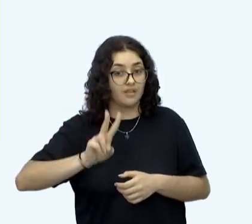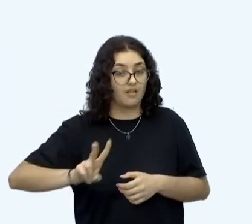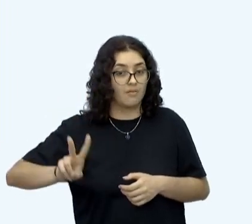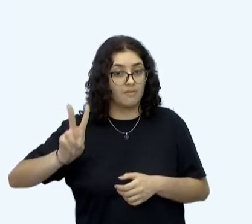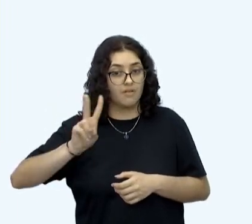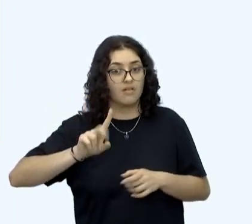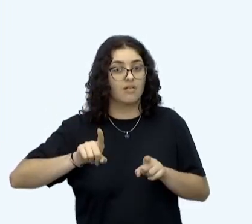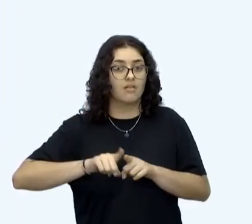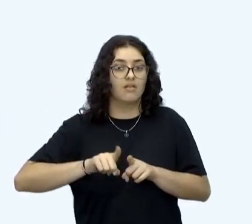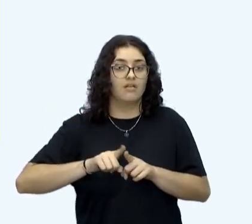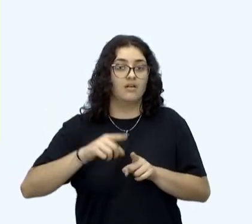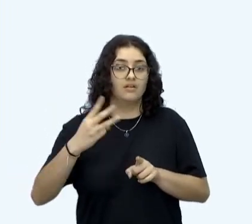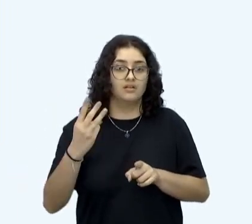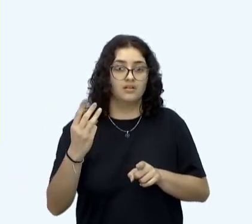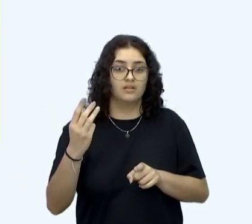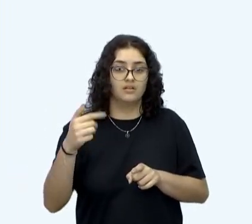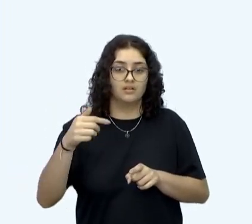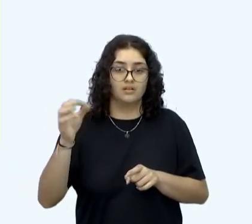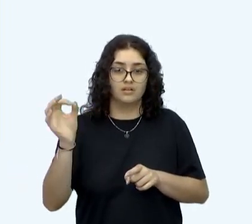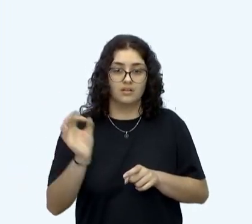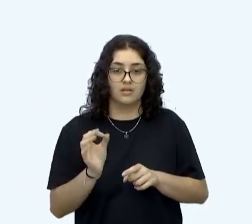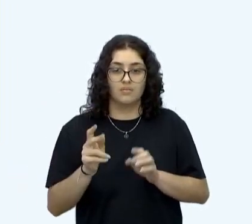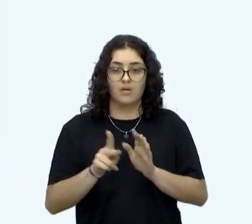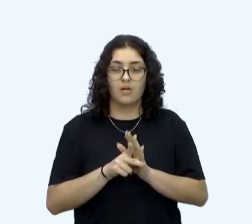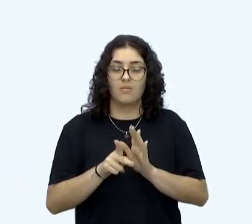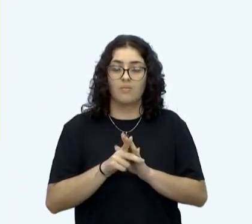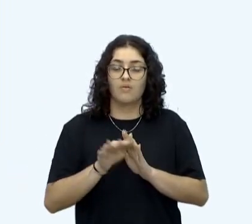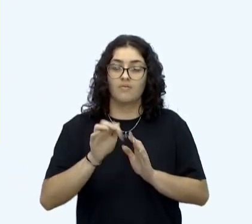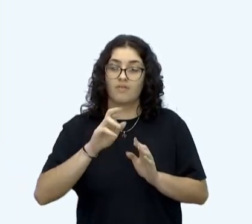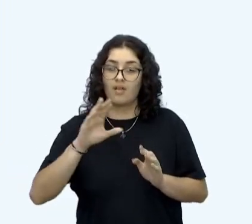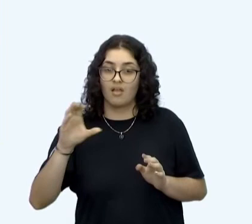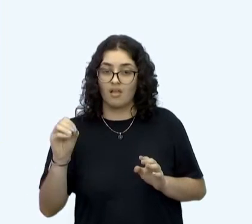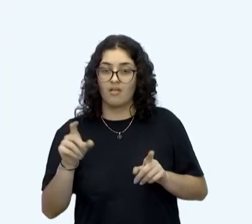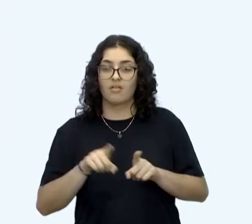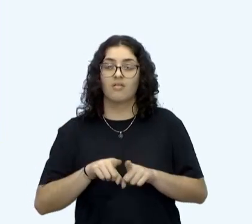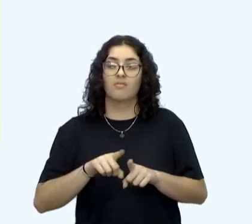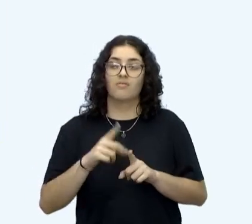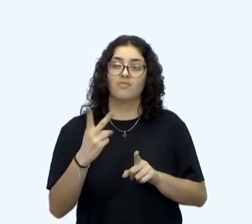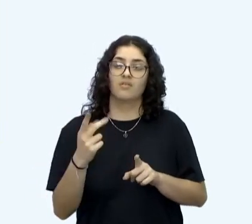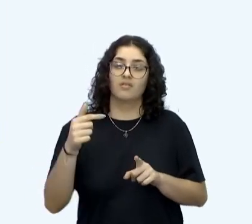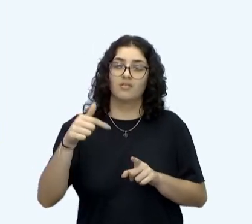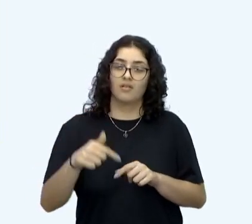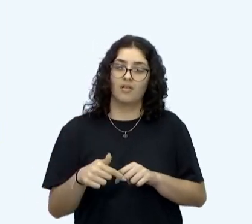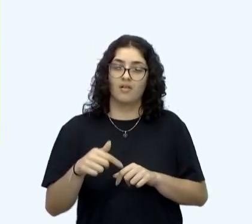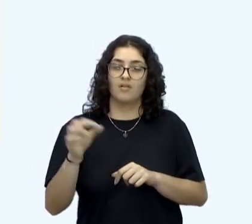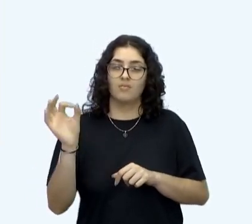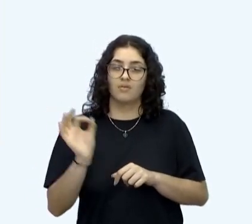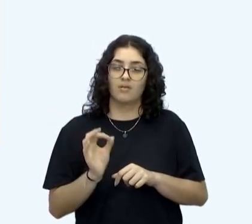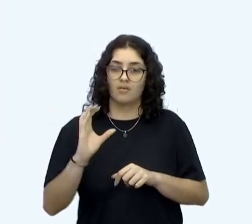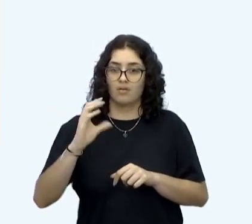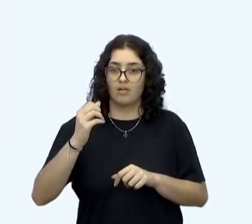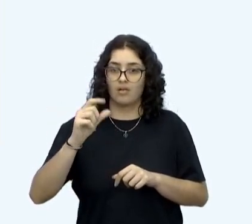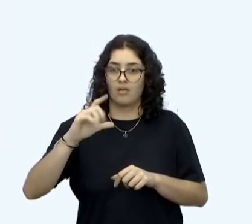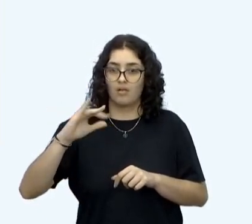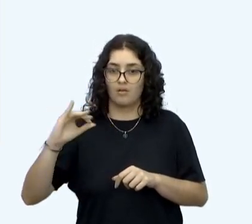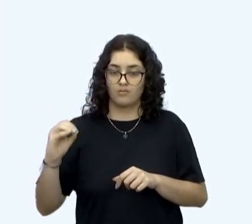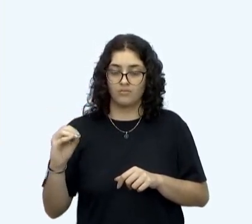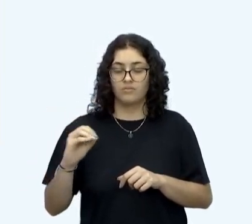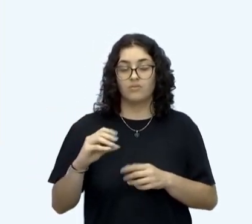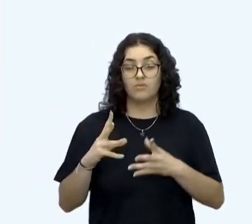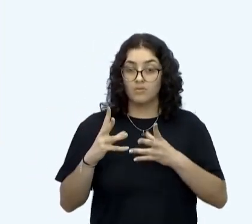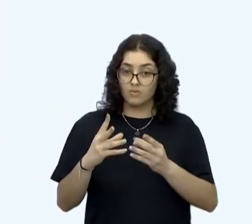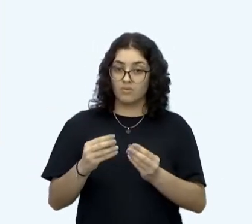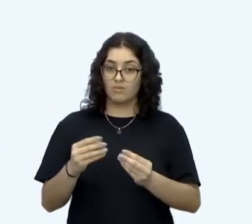uma queda de 37% nos níveis de ferro, uma queda de 27% nos níveis de cálcio. As coisas que